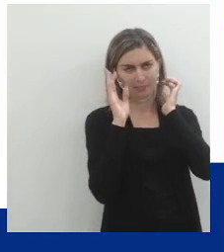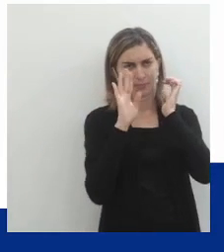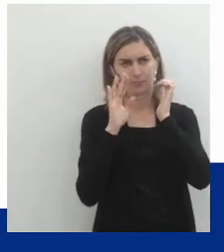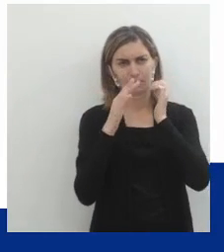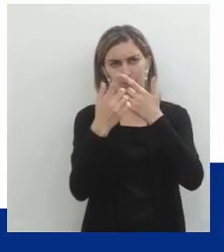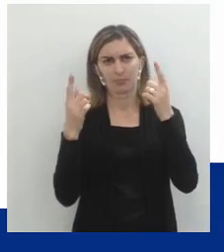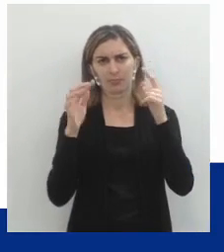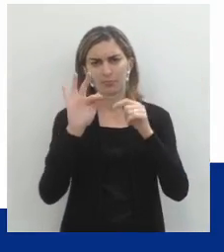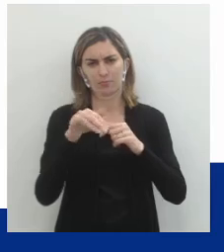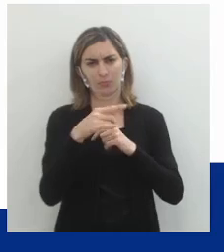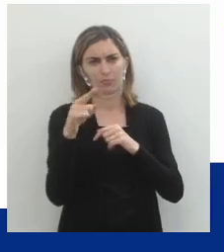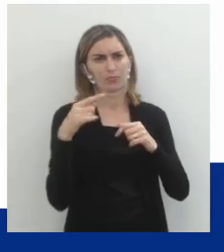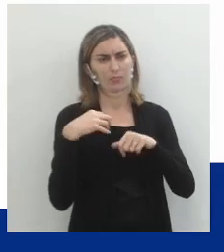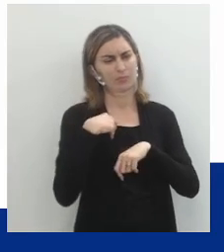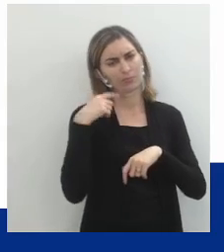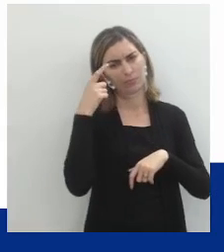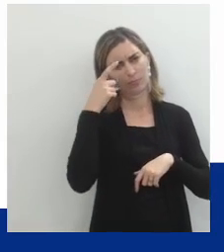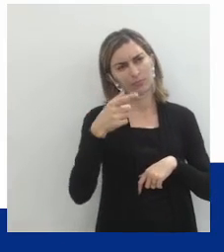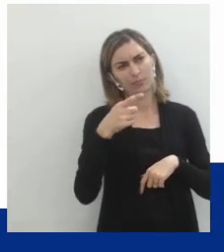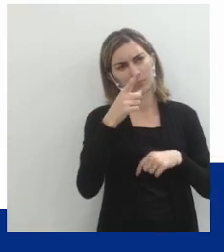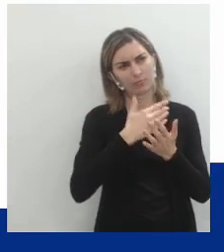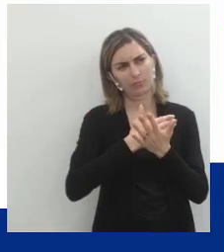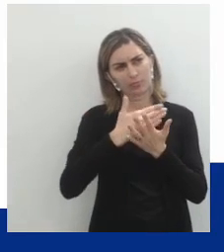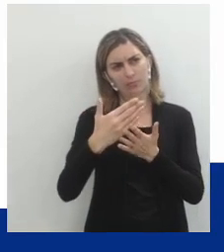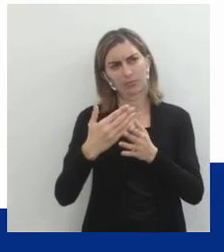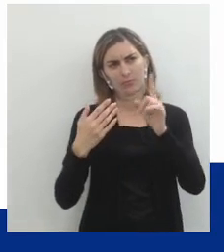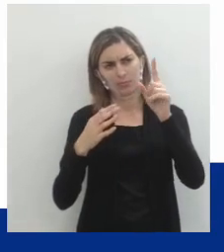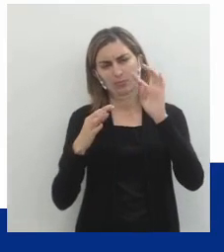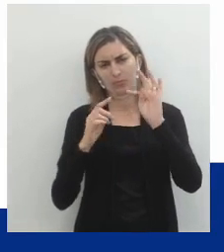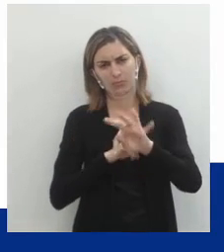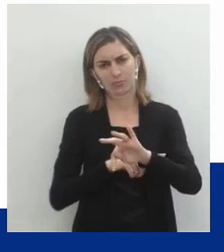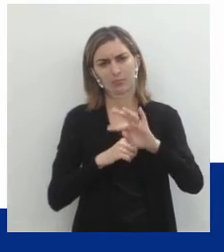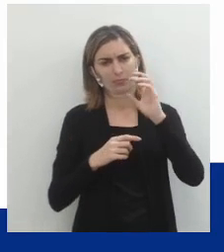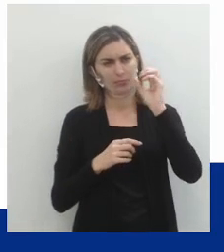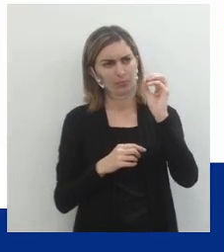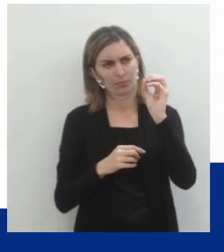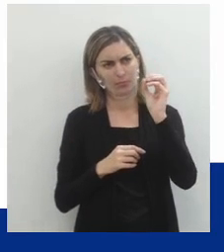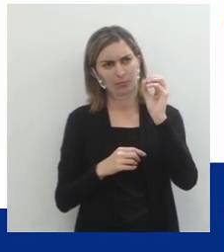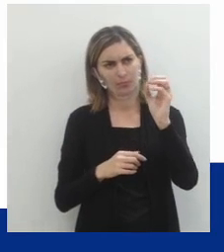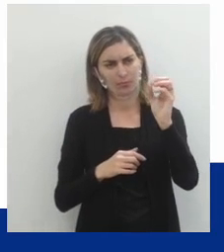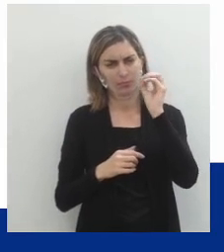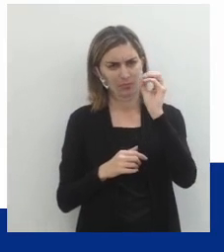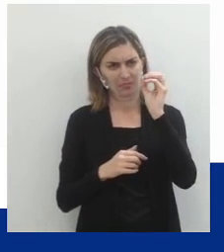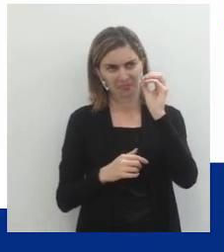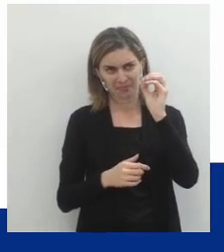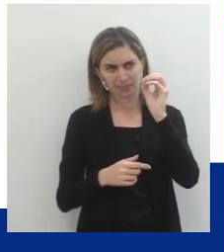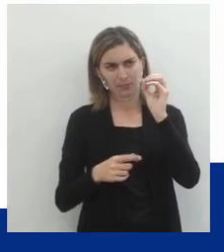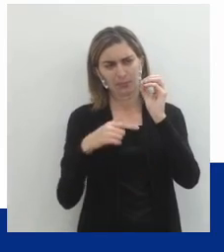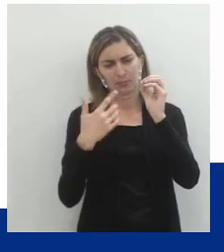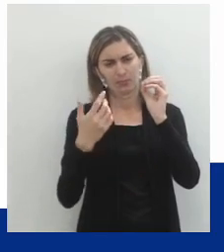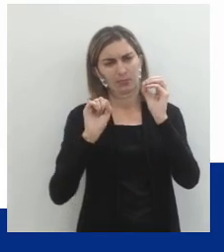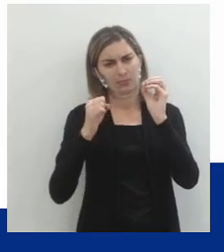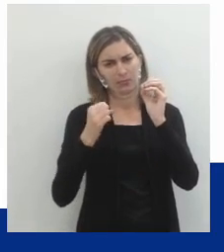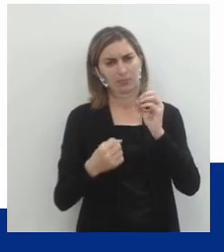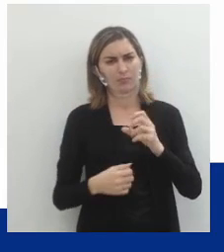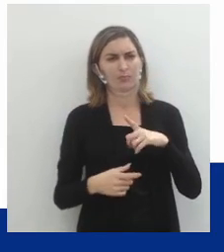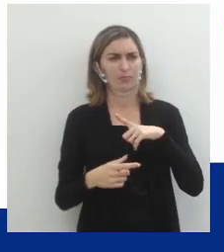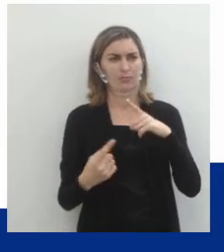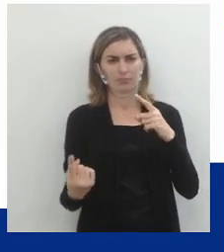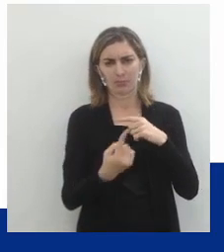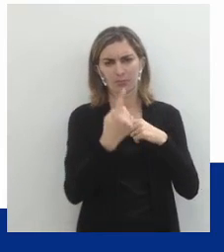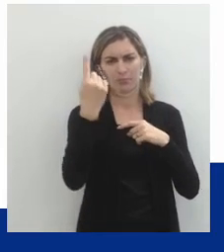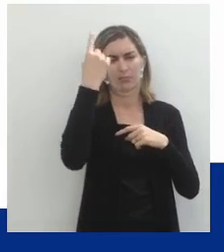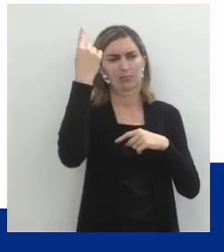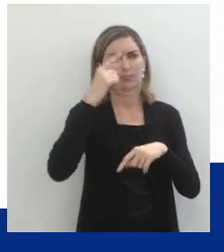Essa função é que me interessa. Início do passeio, o tempo é 0 segundos, beleza? Então tem assim, a altura